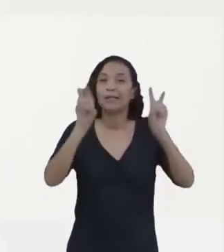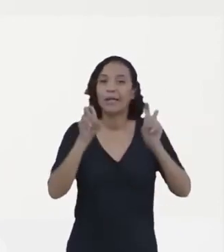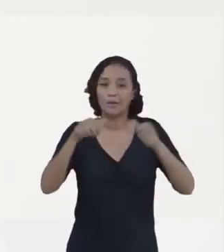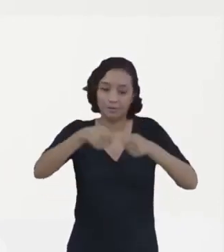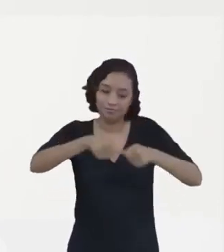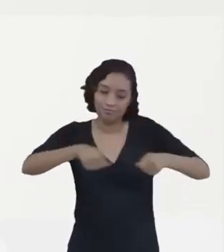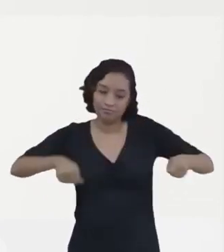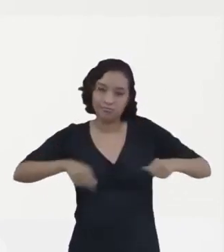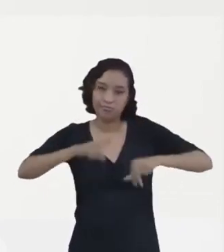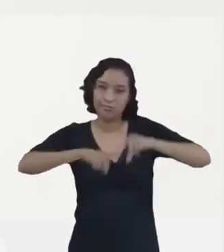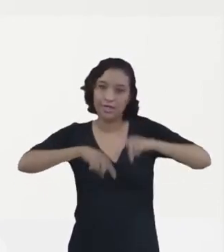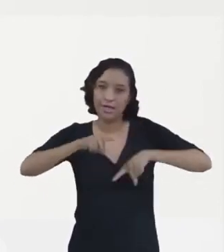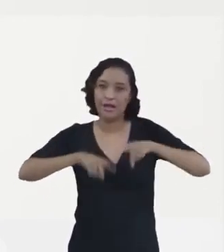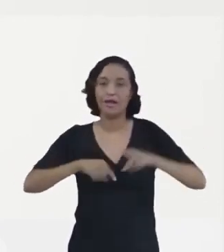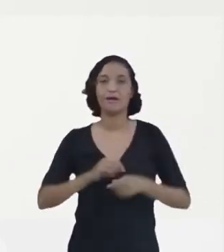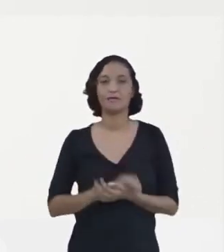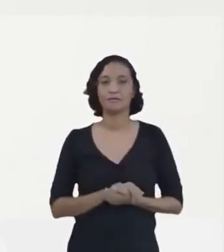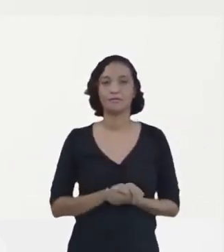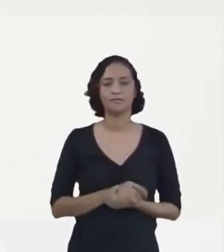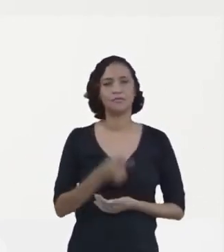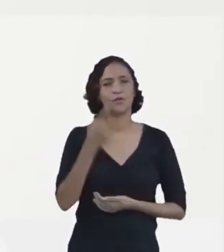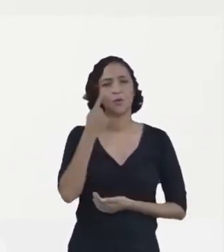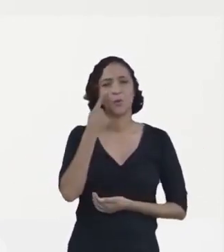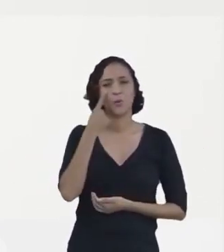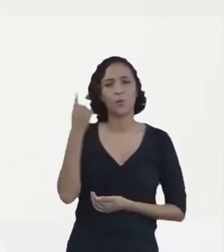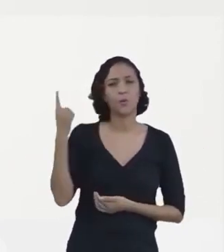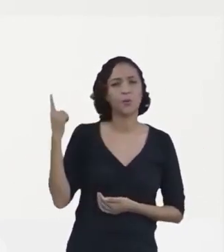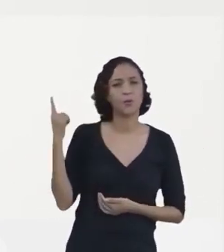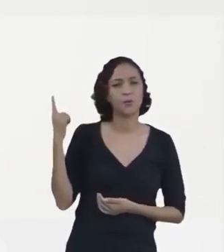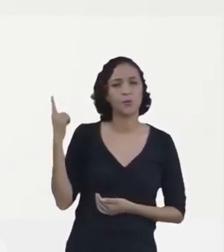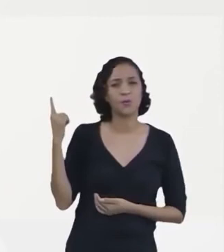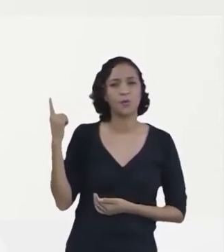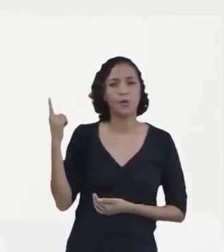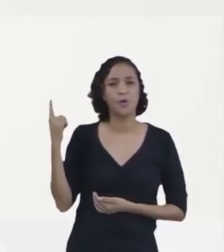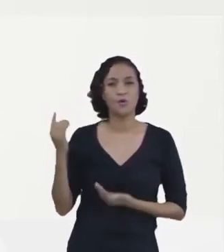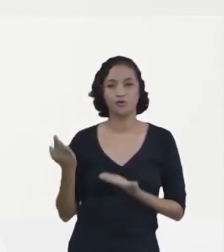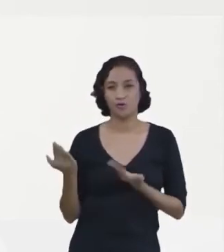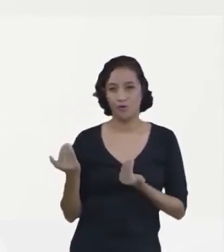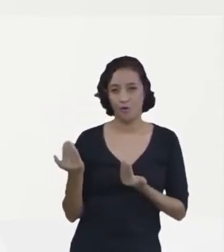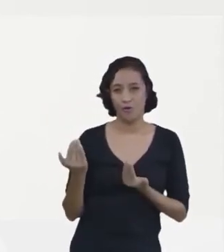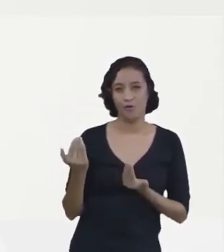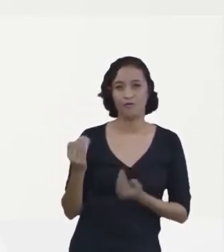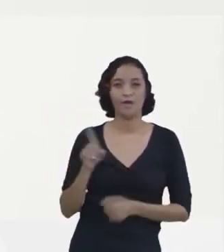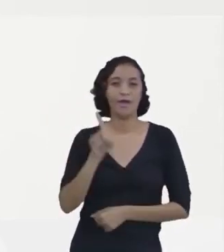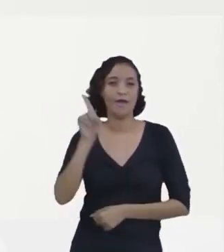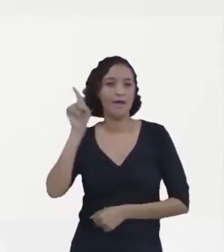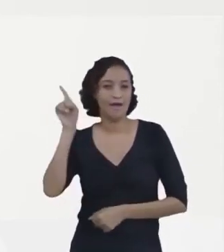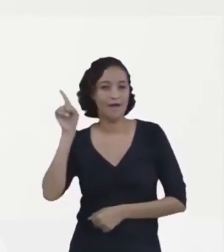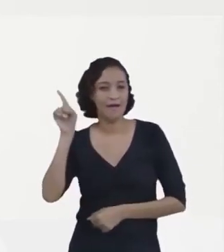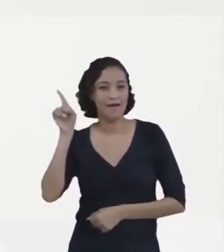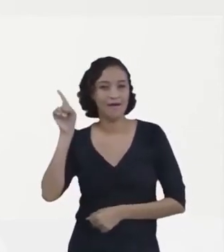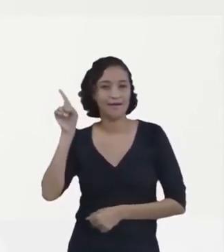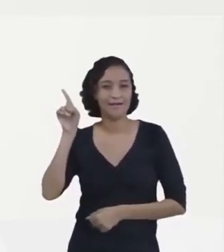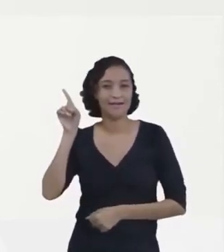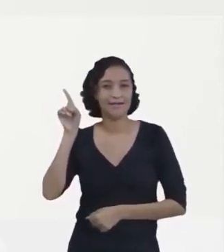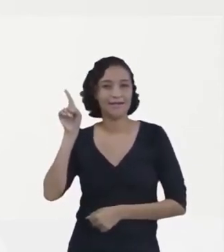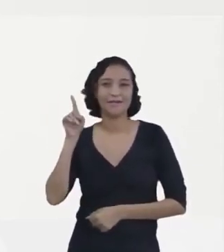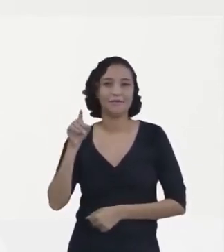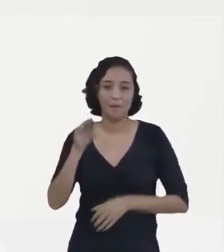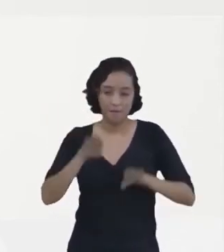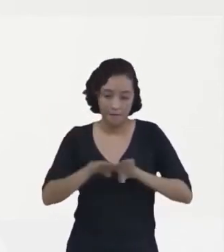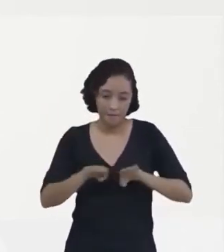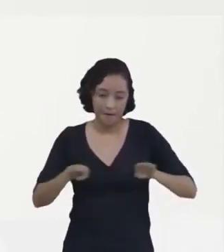Bem, observando aqui o nosso rapaz, o nosso jovem, ele está fazendo a medição aí de uma